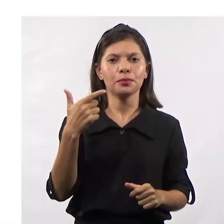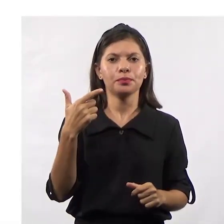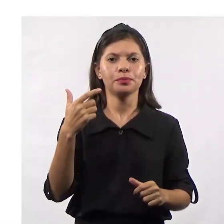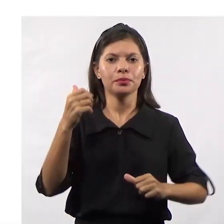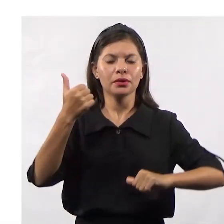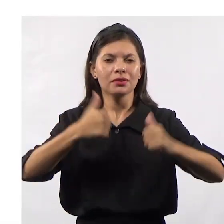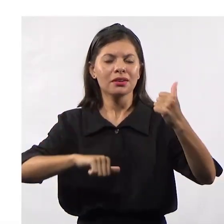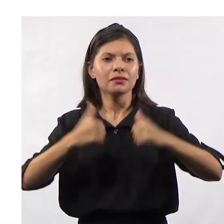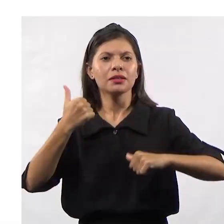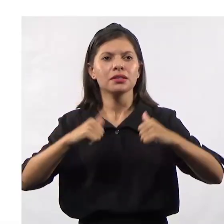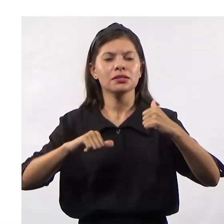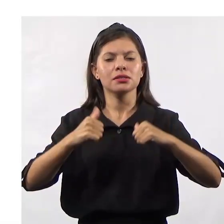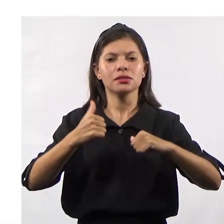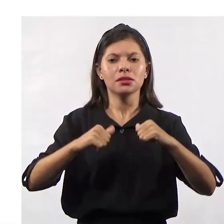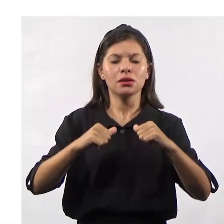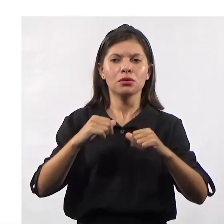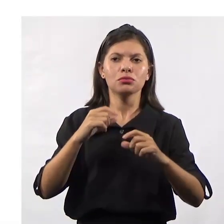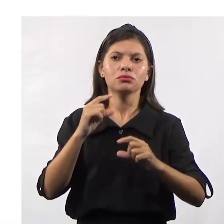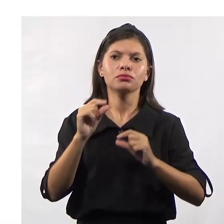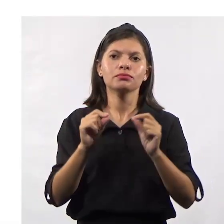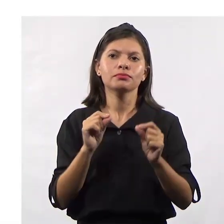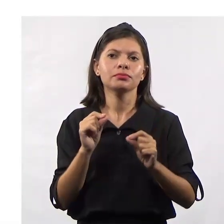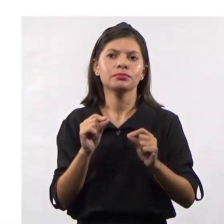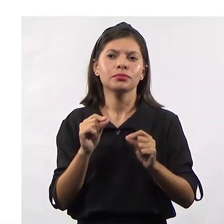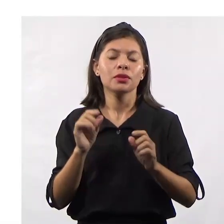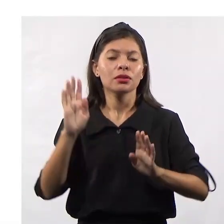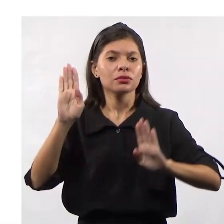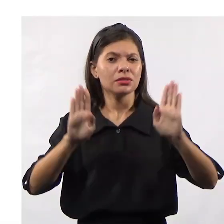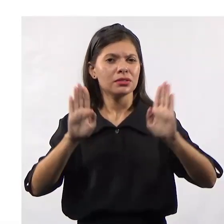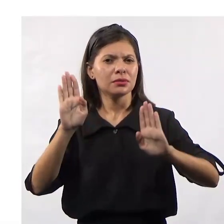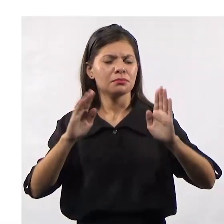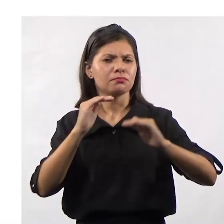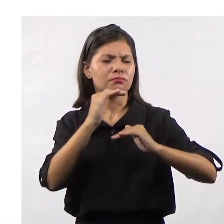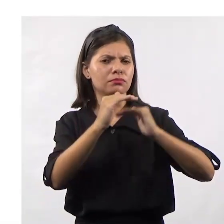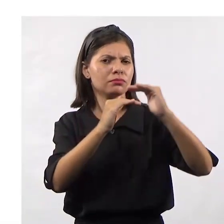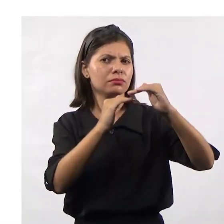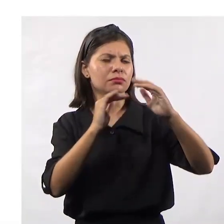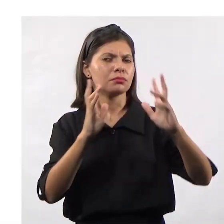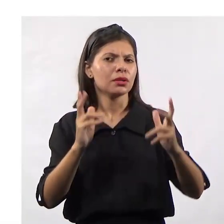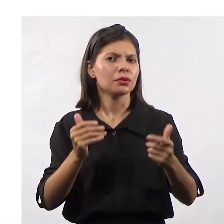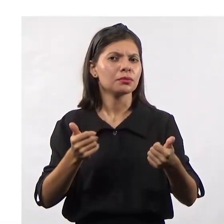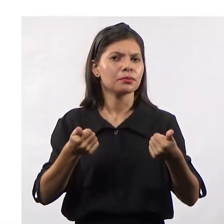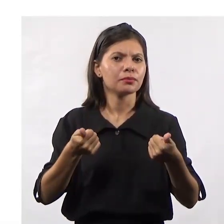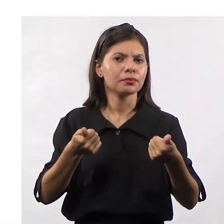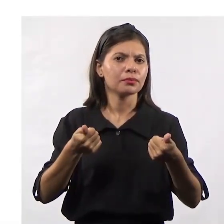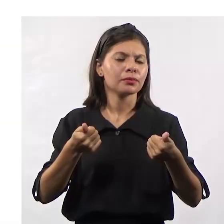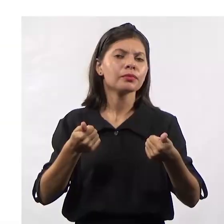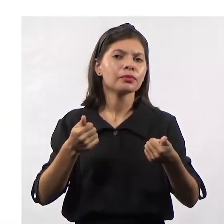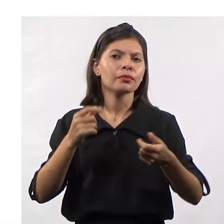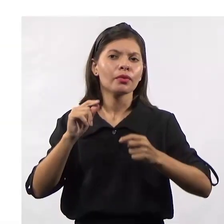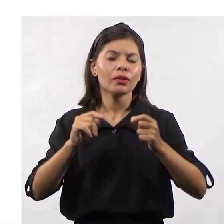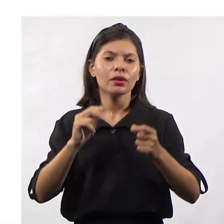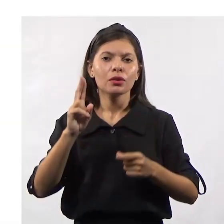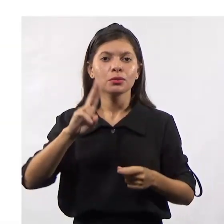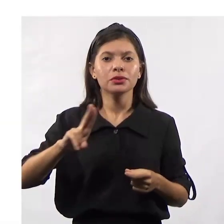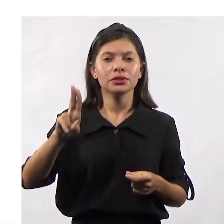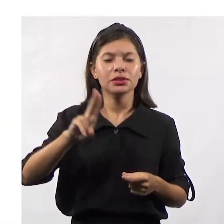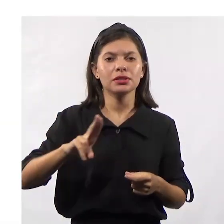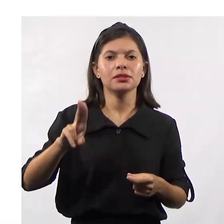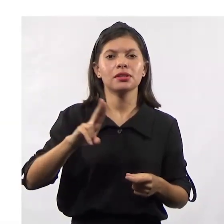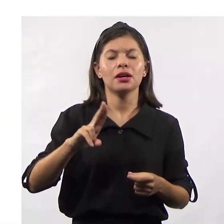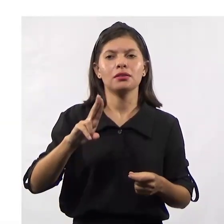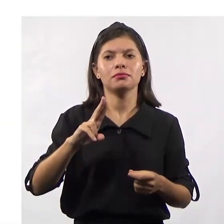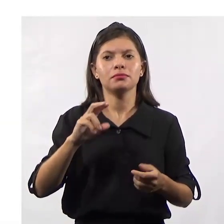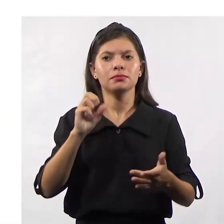uma avaliação do desempenho contratual prévio dos licitantes, para o qual deverão preferencialmente ser utilizados